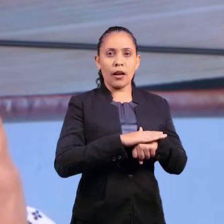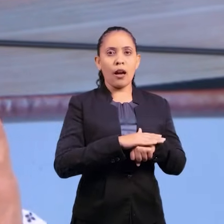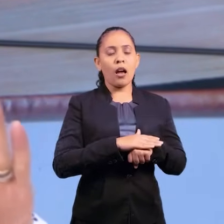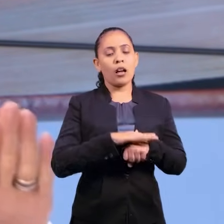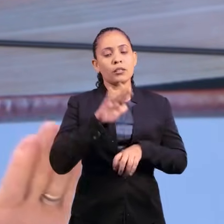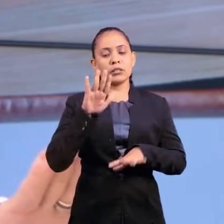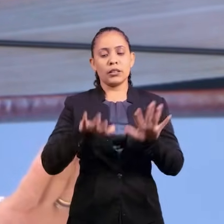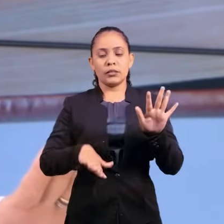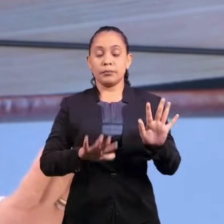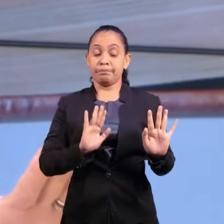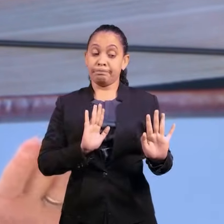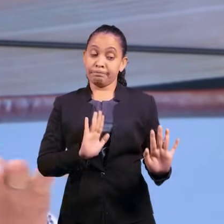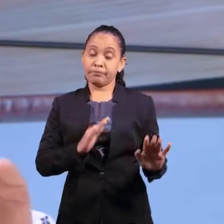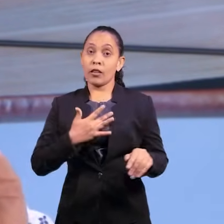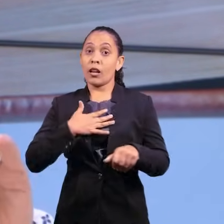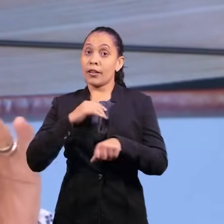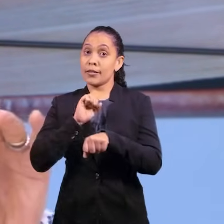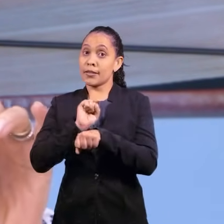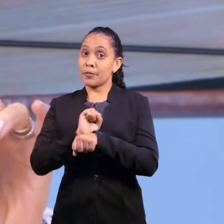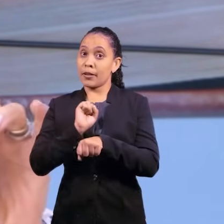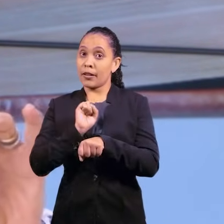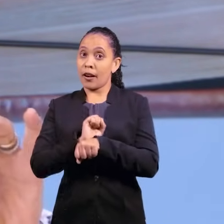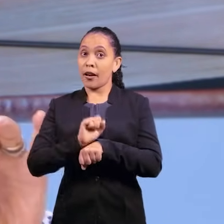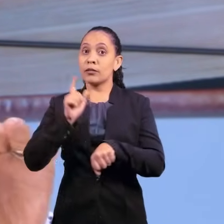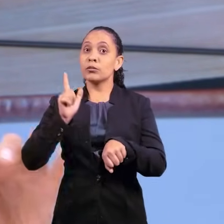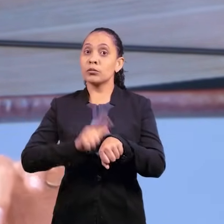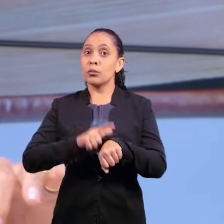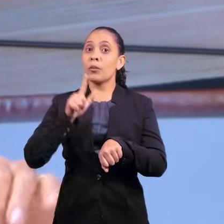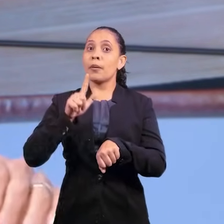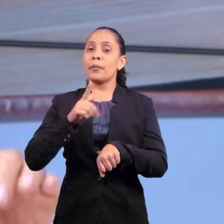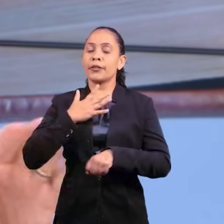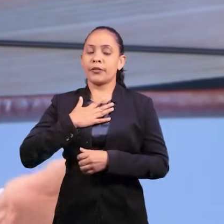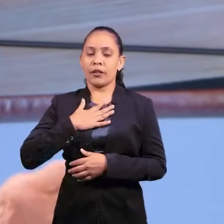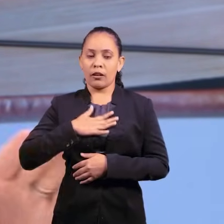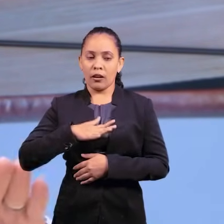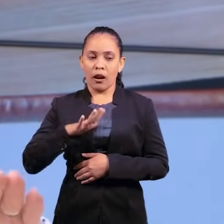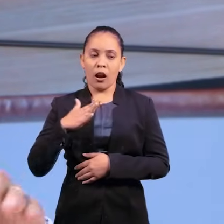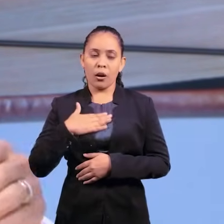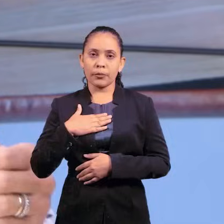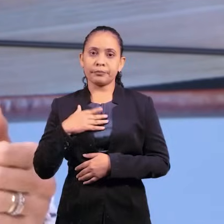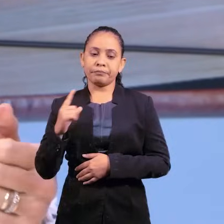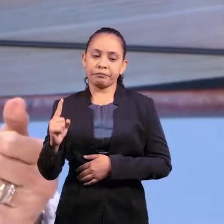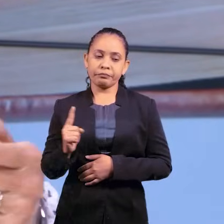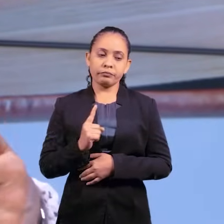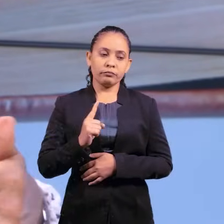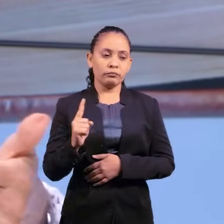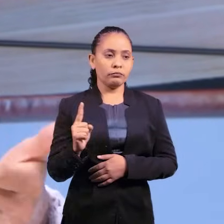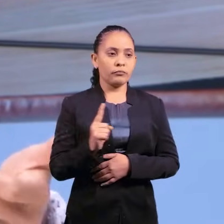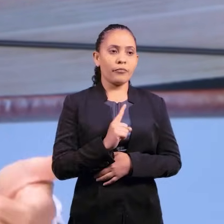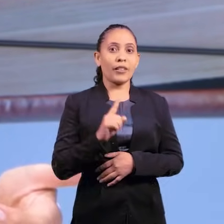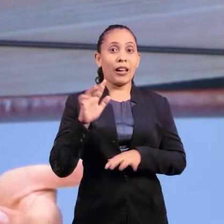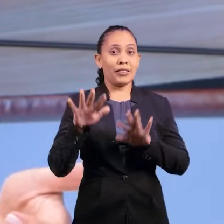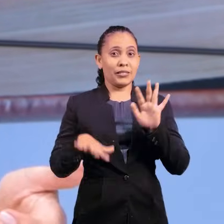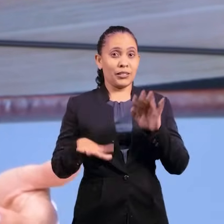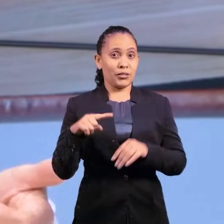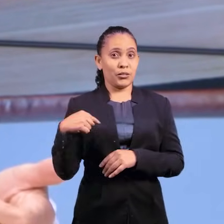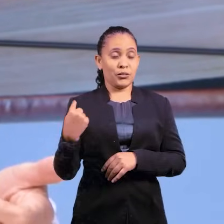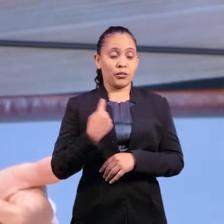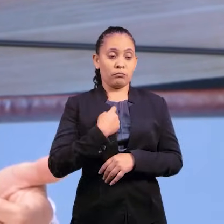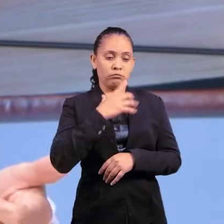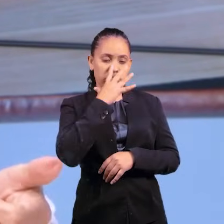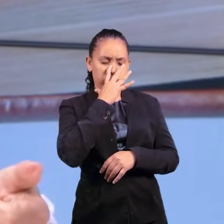melhor deixar passar, a hora que estiver tranquilo, você e ele, porque às vezes quando a gente recebe